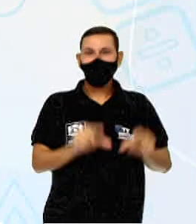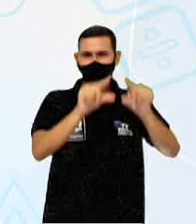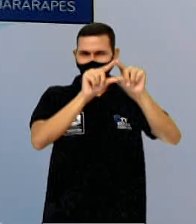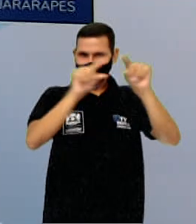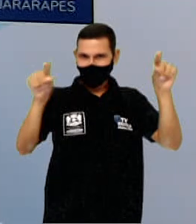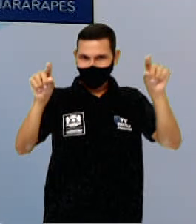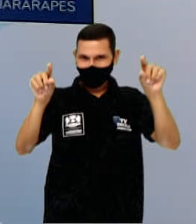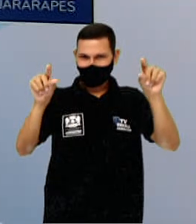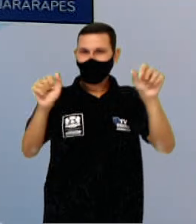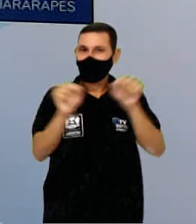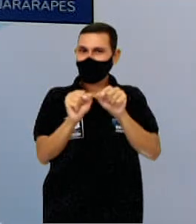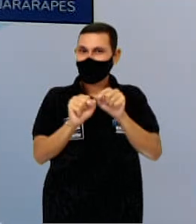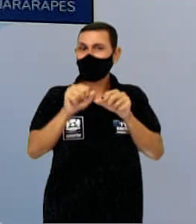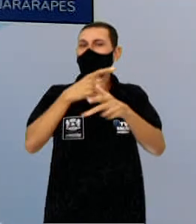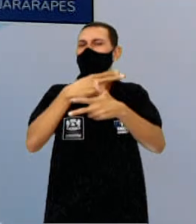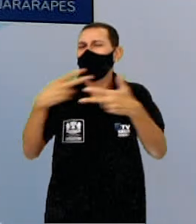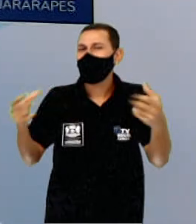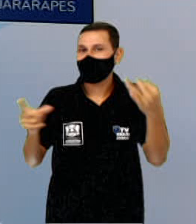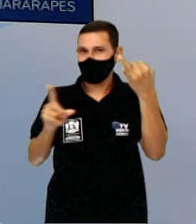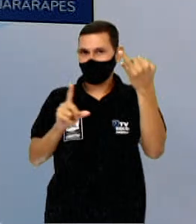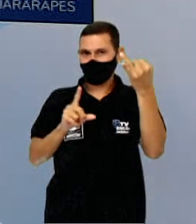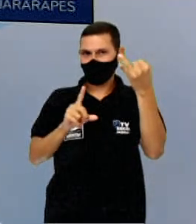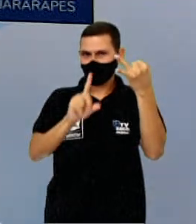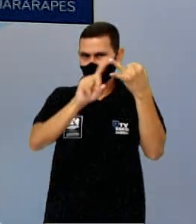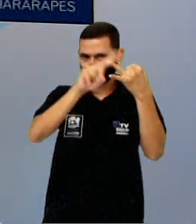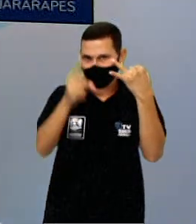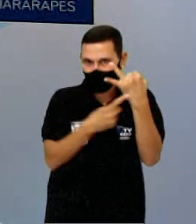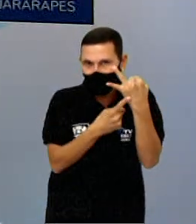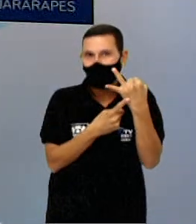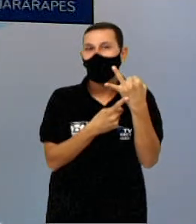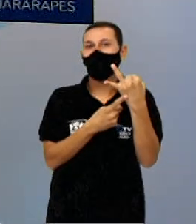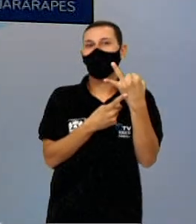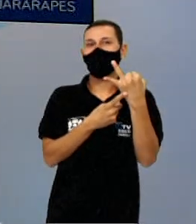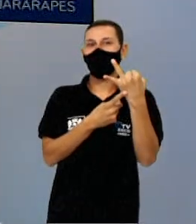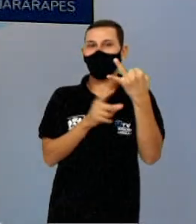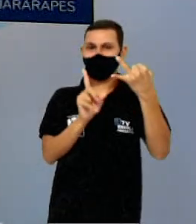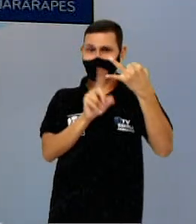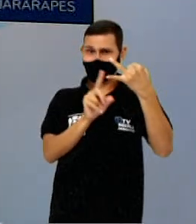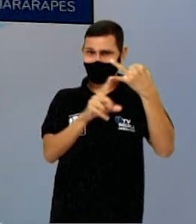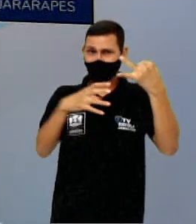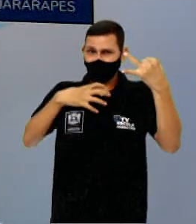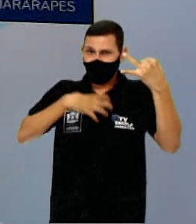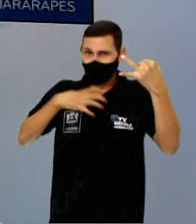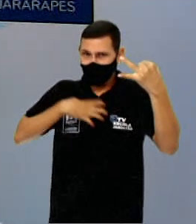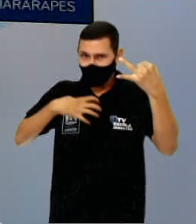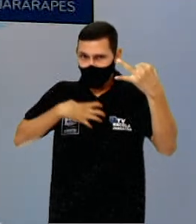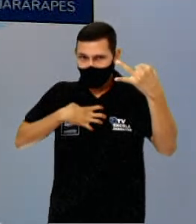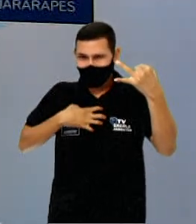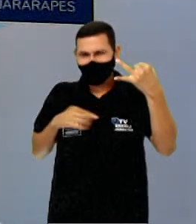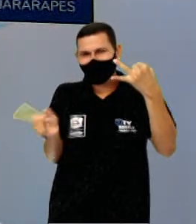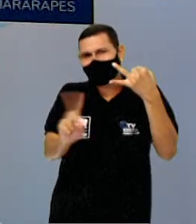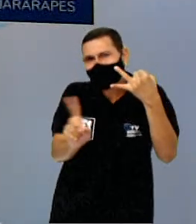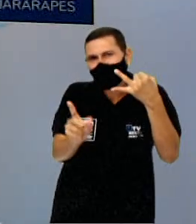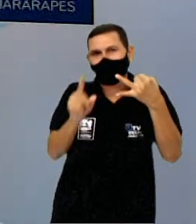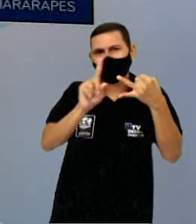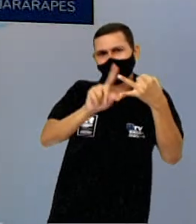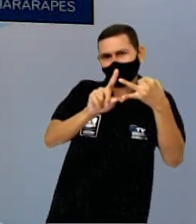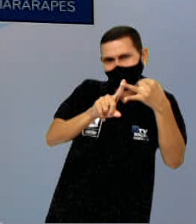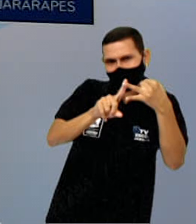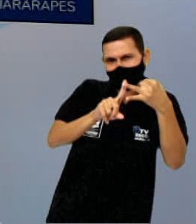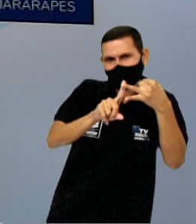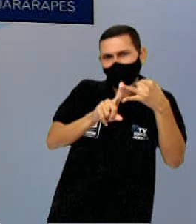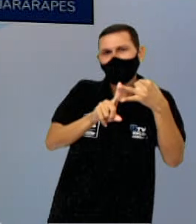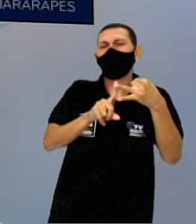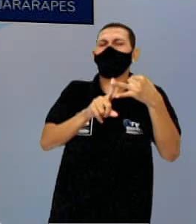frase fazer duas coisas com essa frase que você escreveu você vai colocar lá na forma negativa e depois vai pegar essa